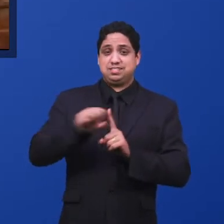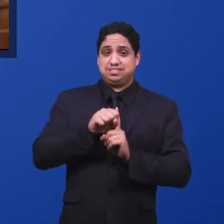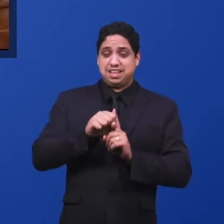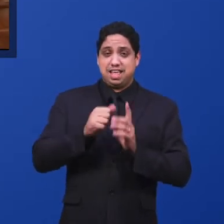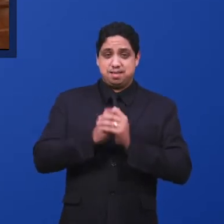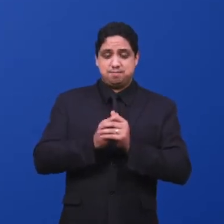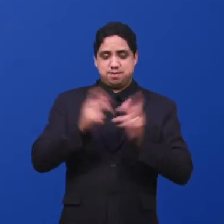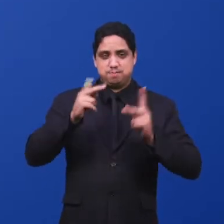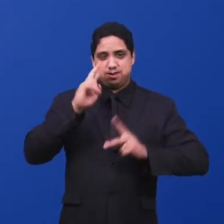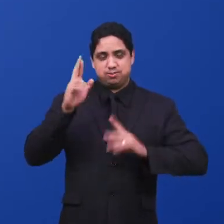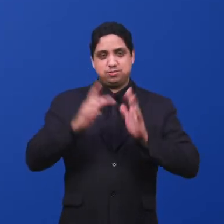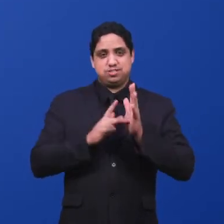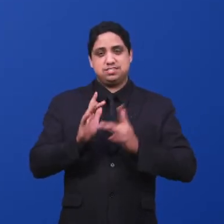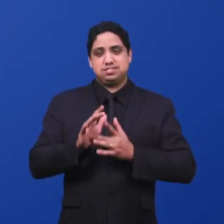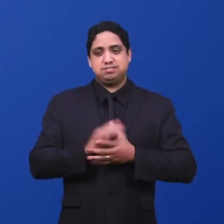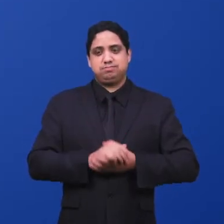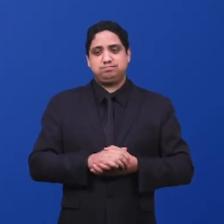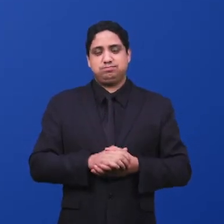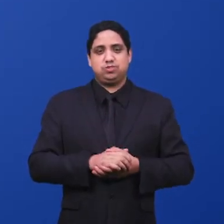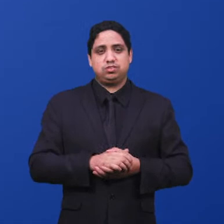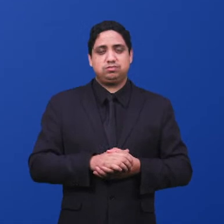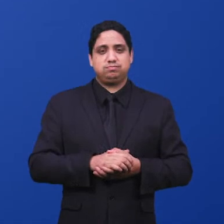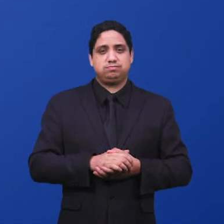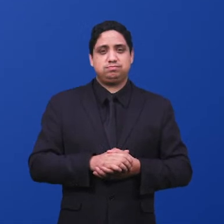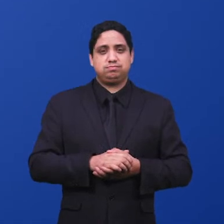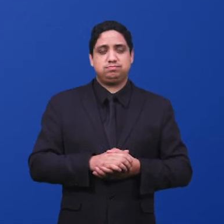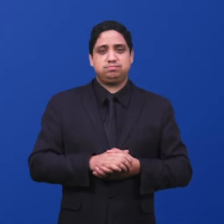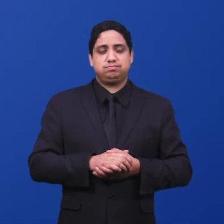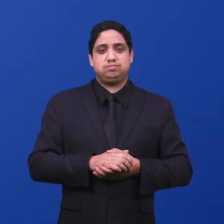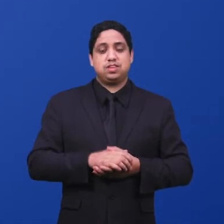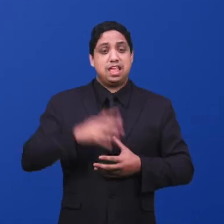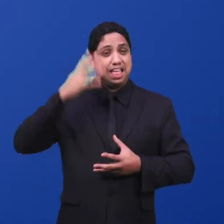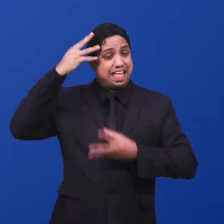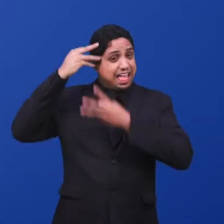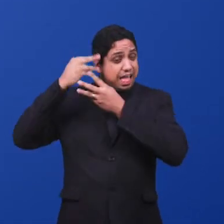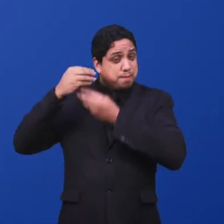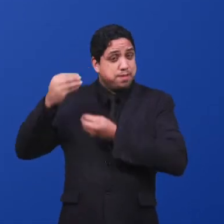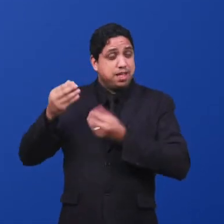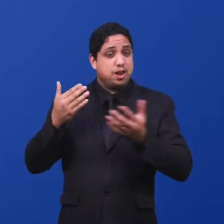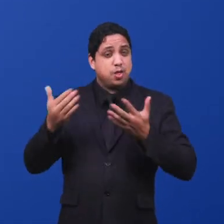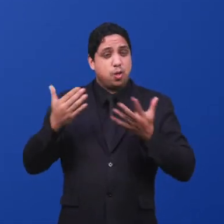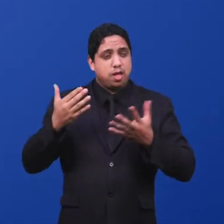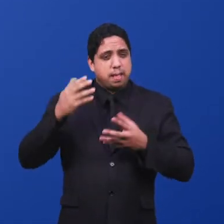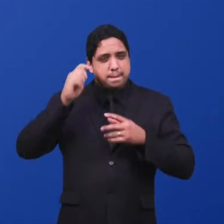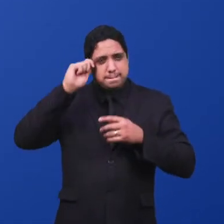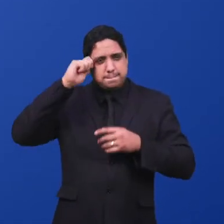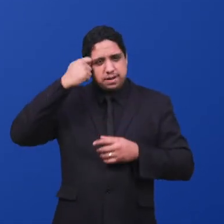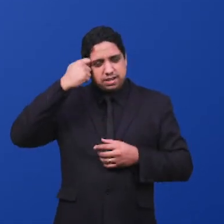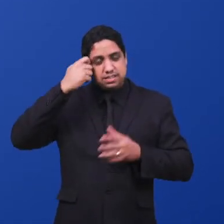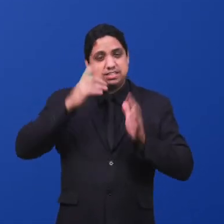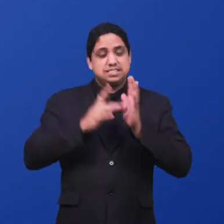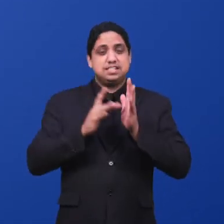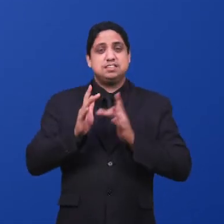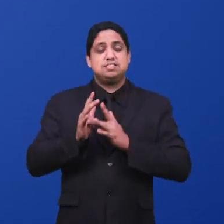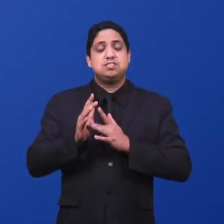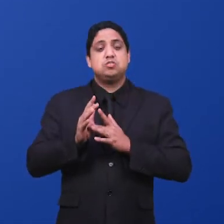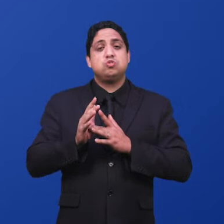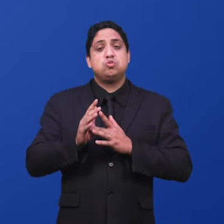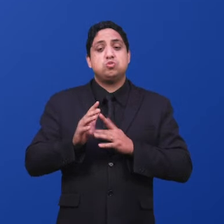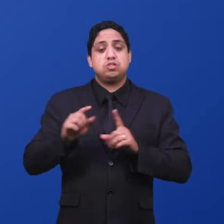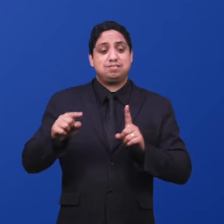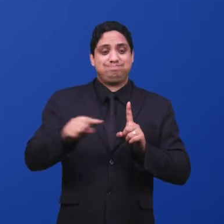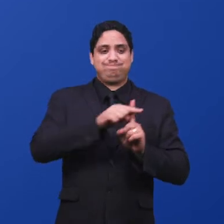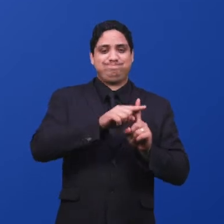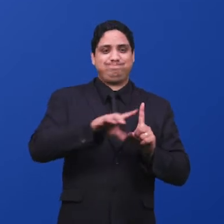Senhor Jesus. Seus cabelos são crespos e pretos. Jesus levou sobre si as nossas dores.